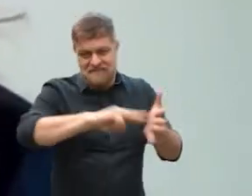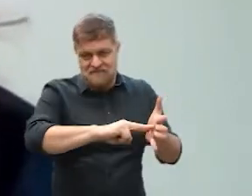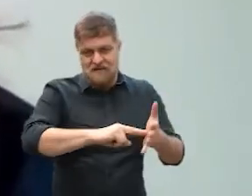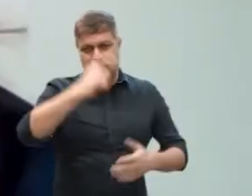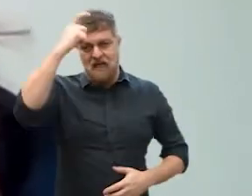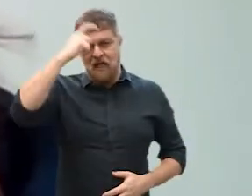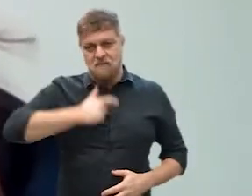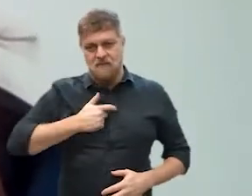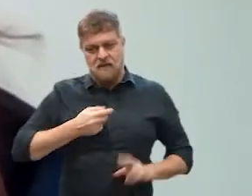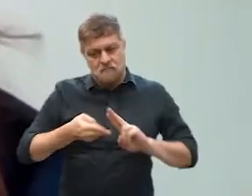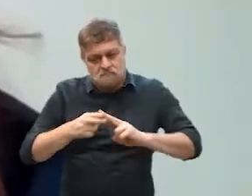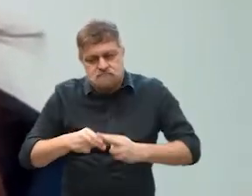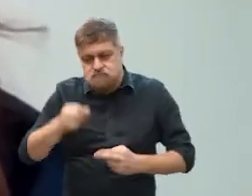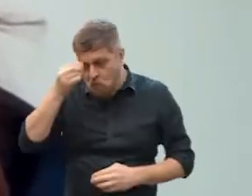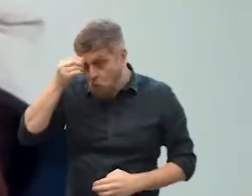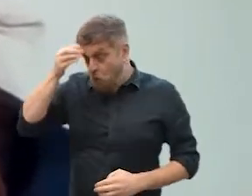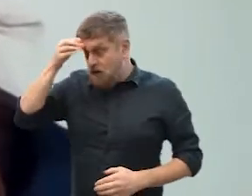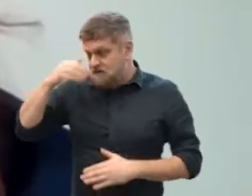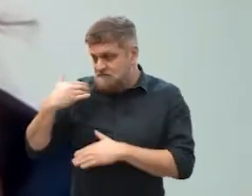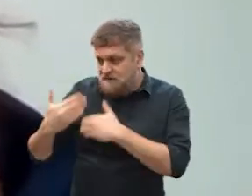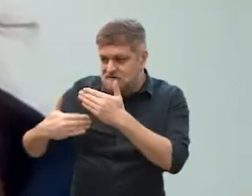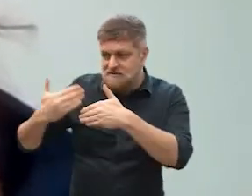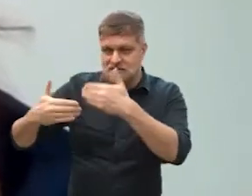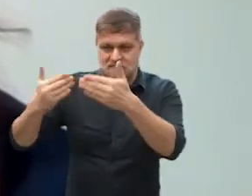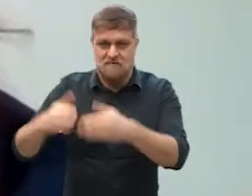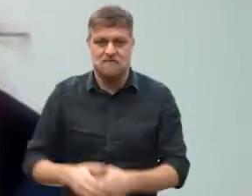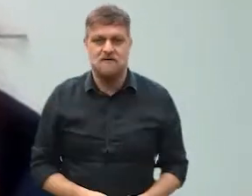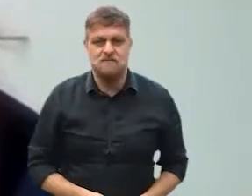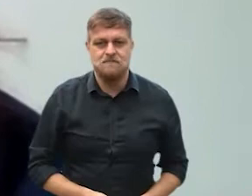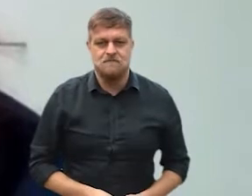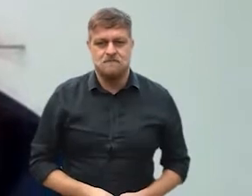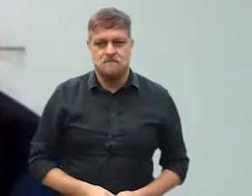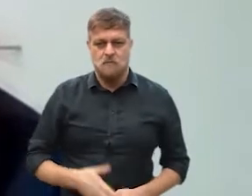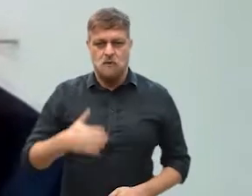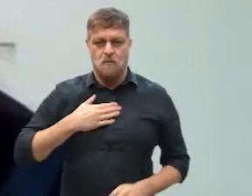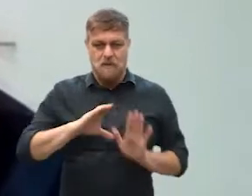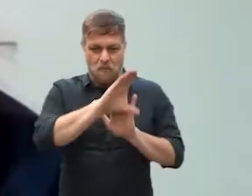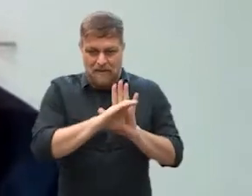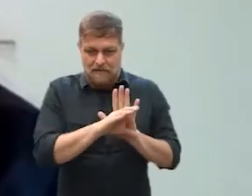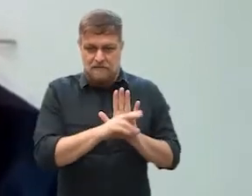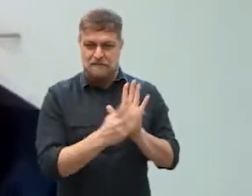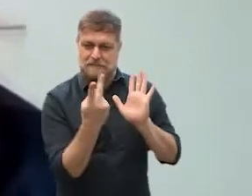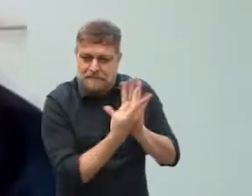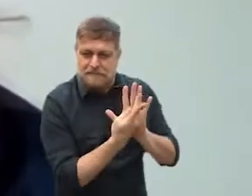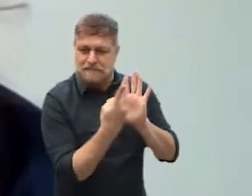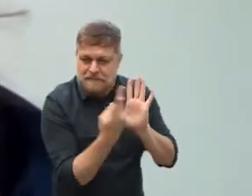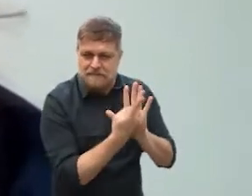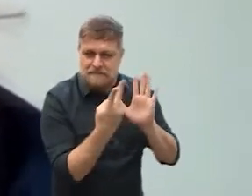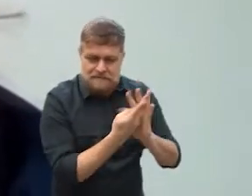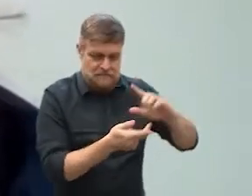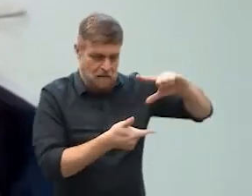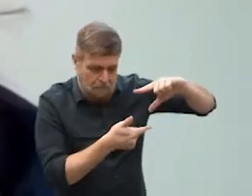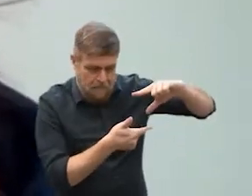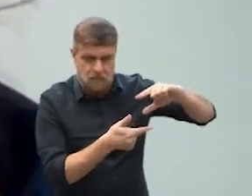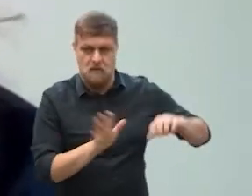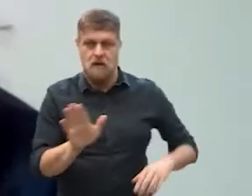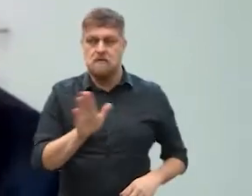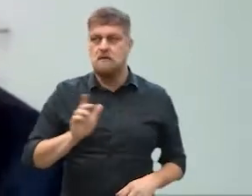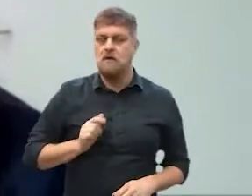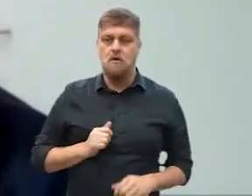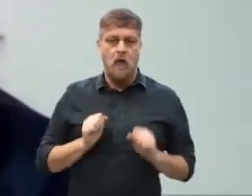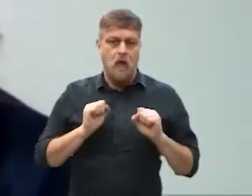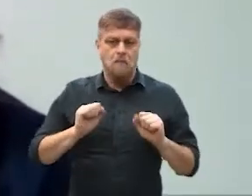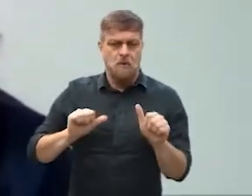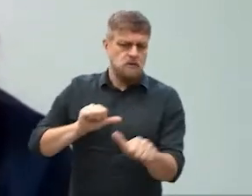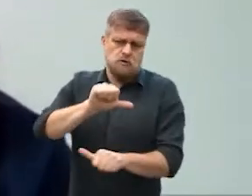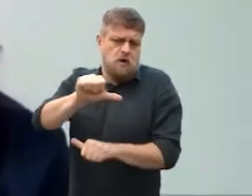desenvolver os novos conhecimentos que eu tenho ao longo desses 3 anos, né? Então, meu currículo não é fixo. Eu posso, comecei empreendedorismo esse ano, mas ano